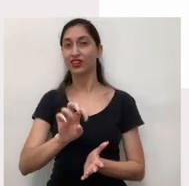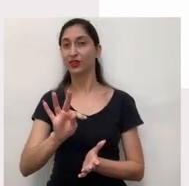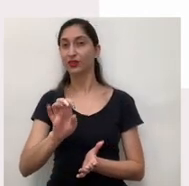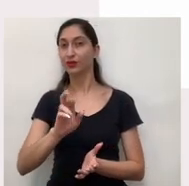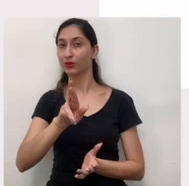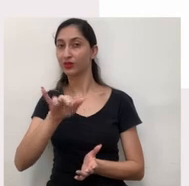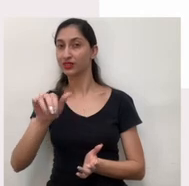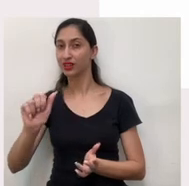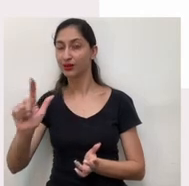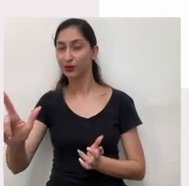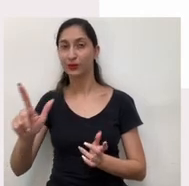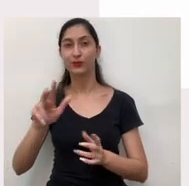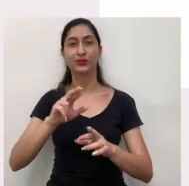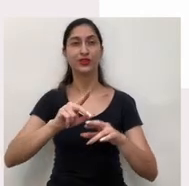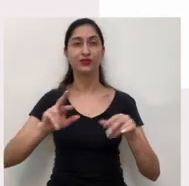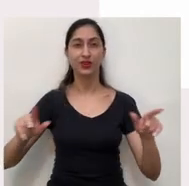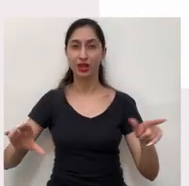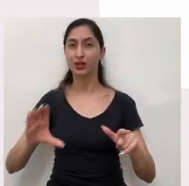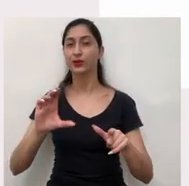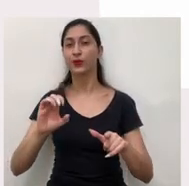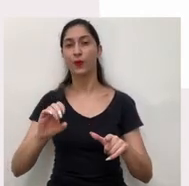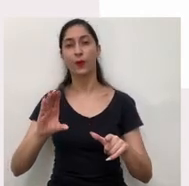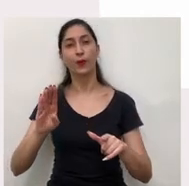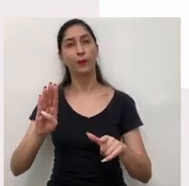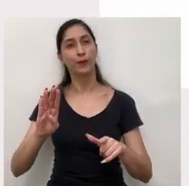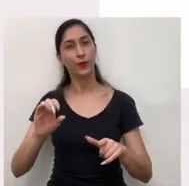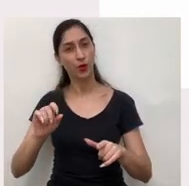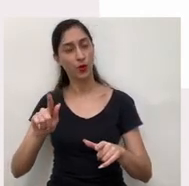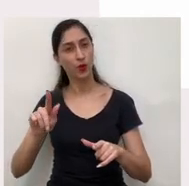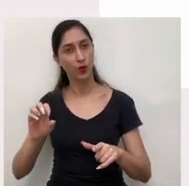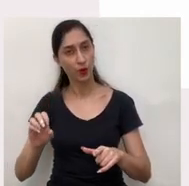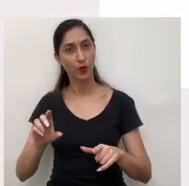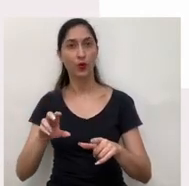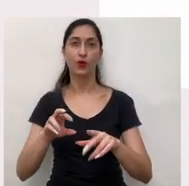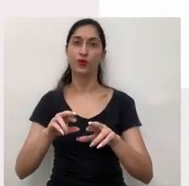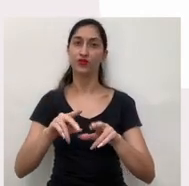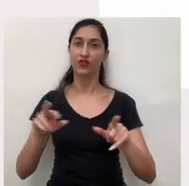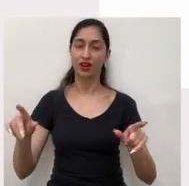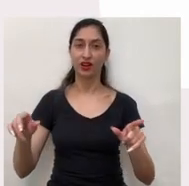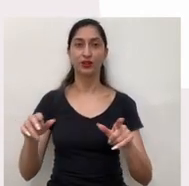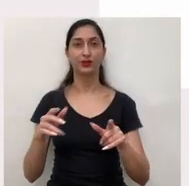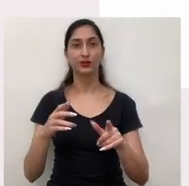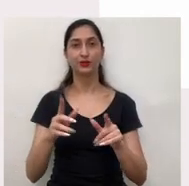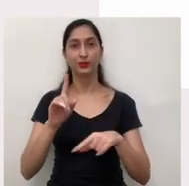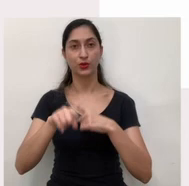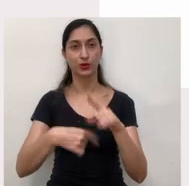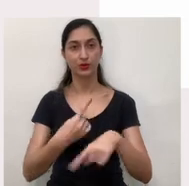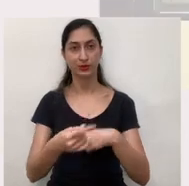dos azulejos, ladrilhos, cobogós e gradis de Olinda. Pode passar.